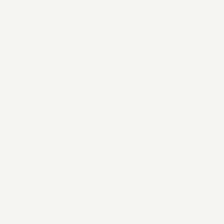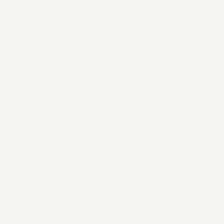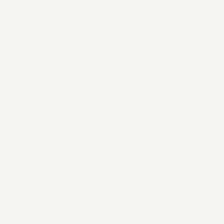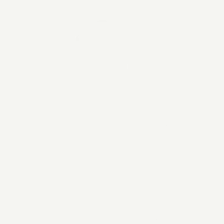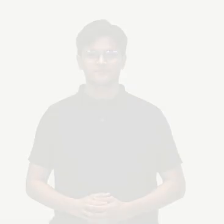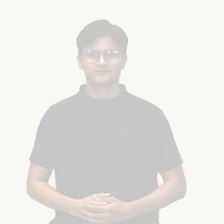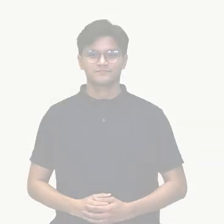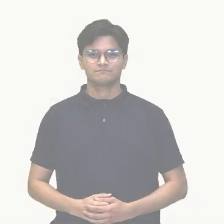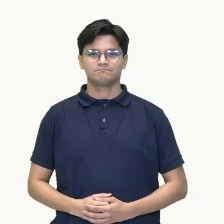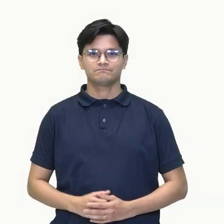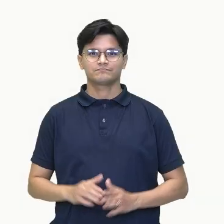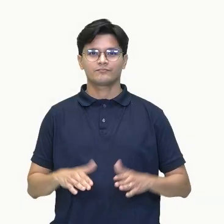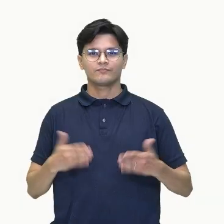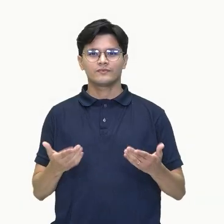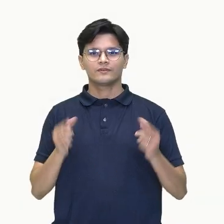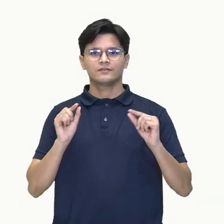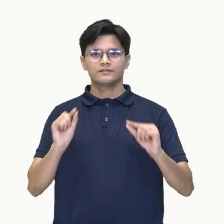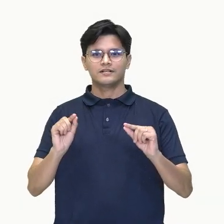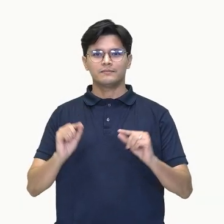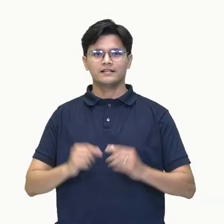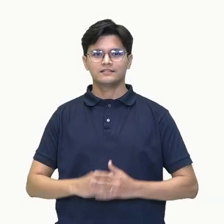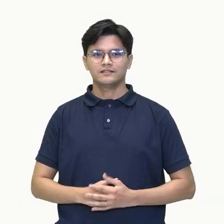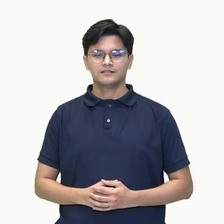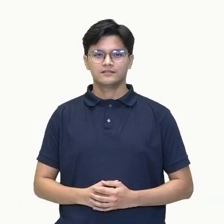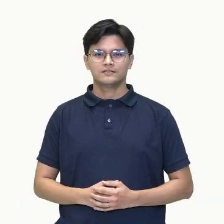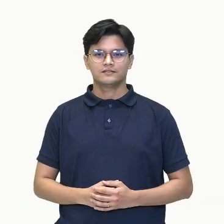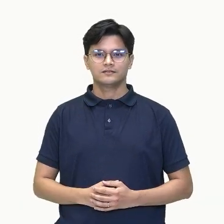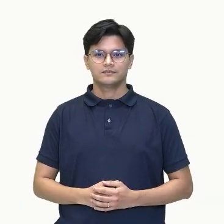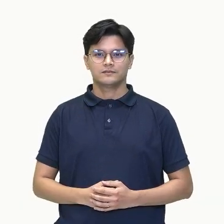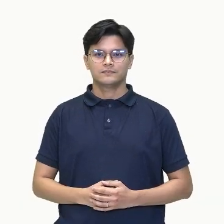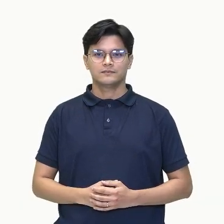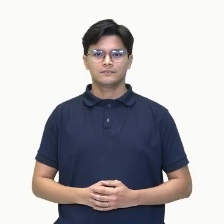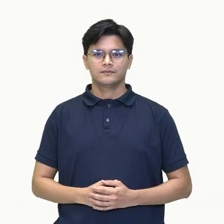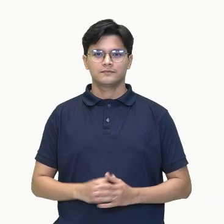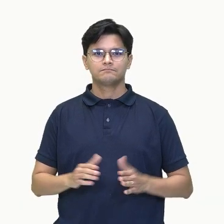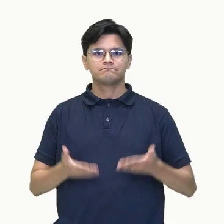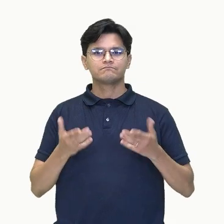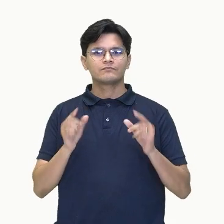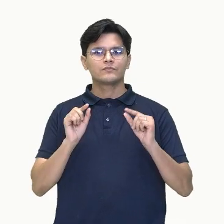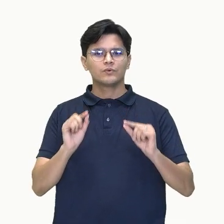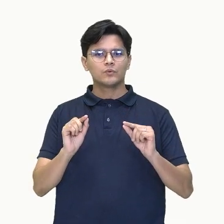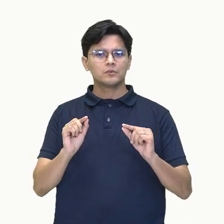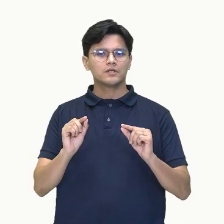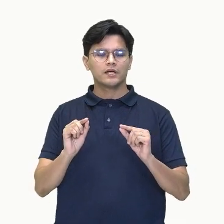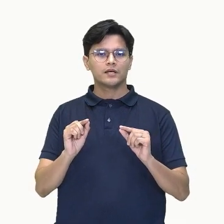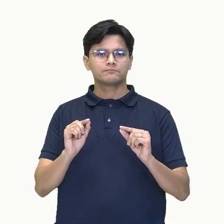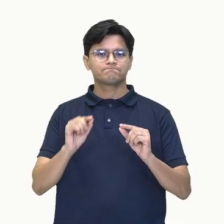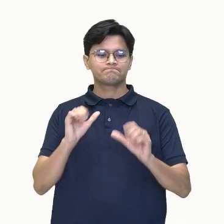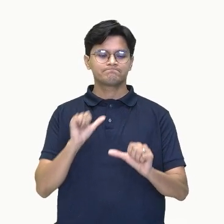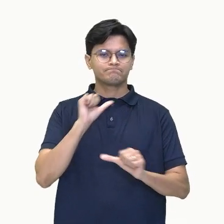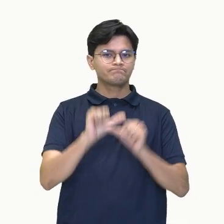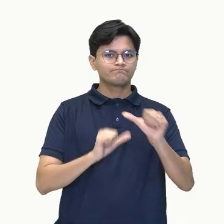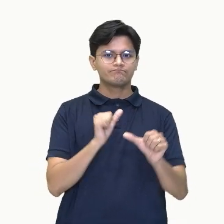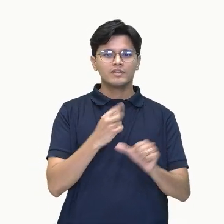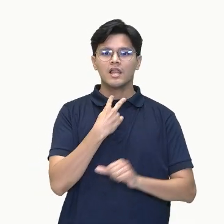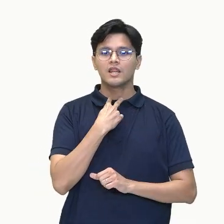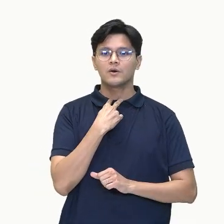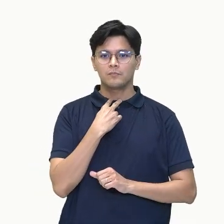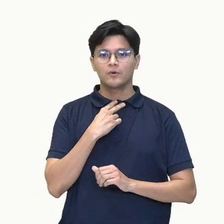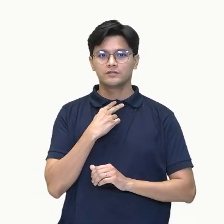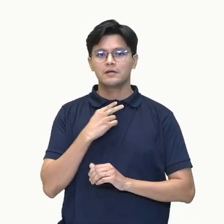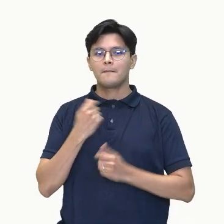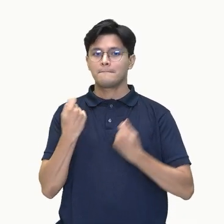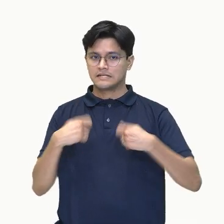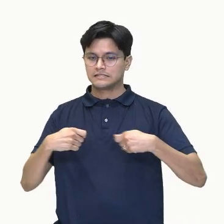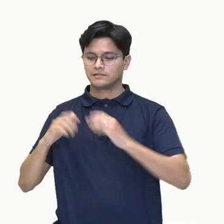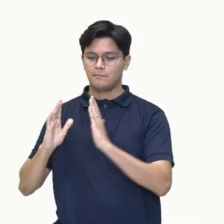que o segundo, que é o 2, se refere ao eixo Y, e essa ordem aí não pode mudar. Essa ordem aí é sempre,